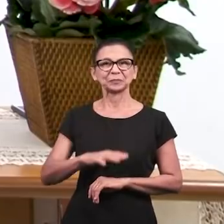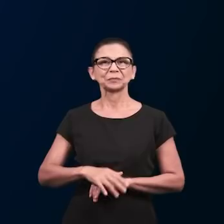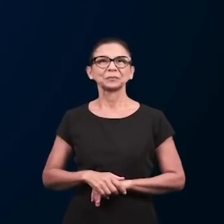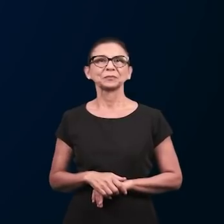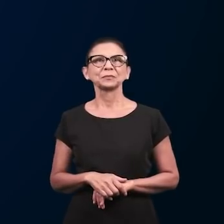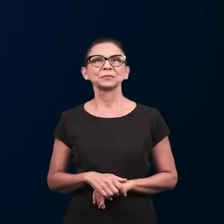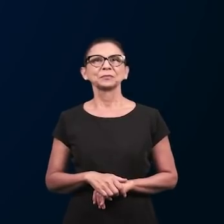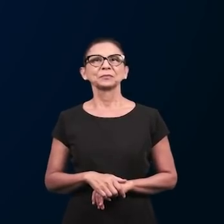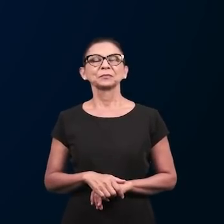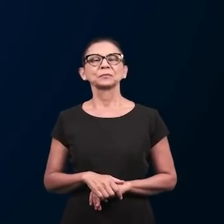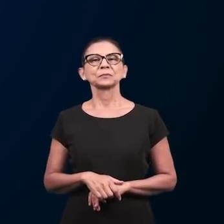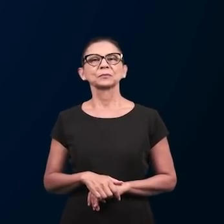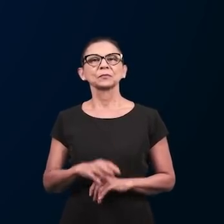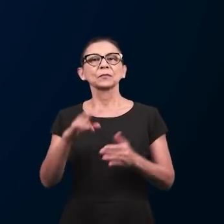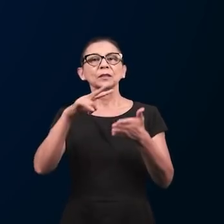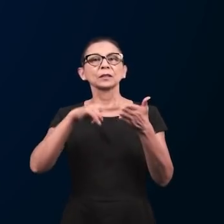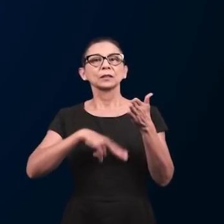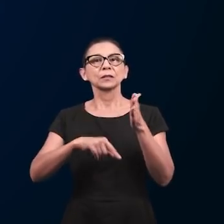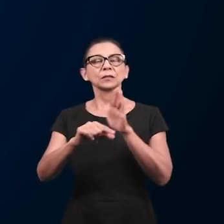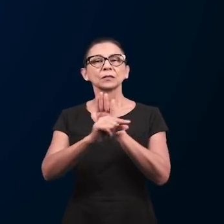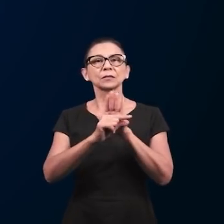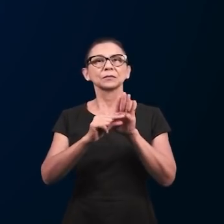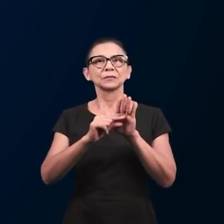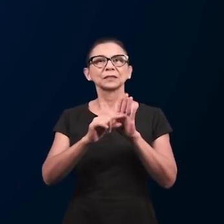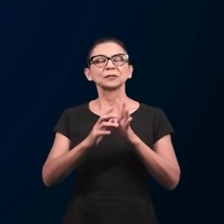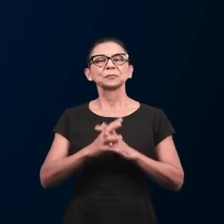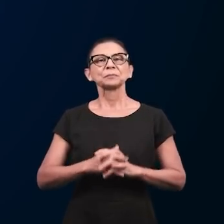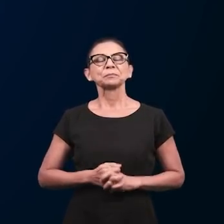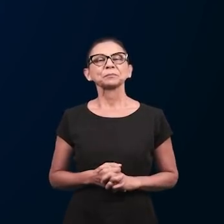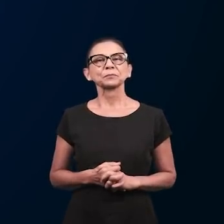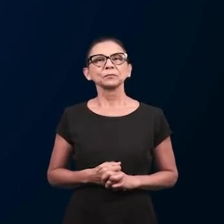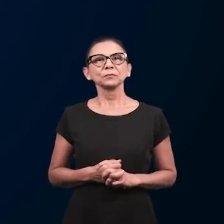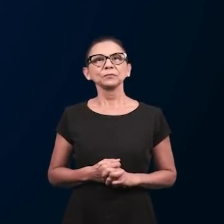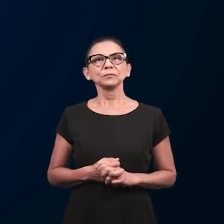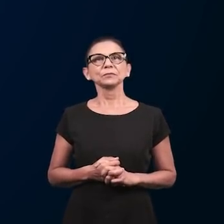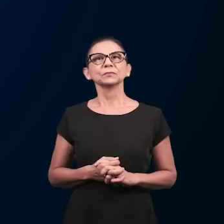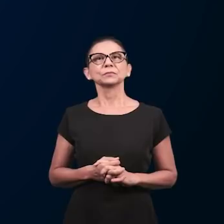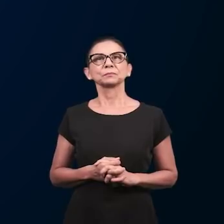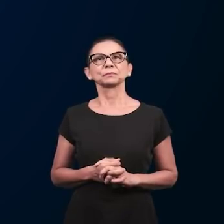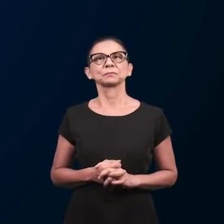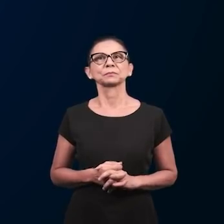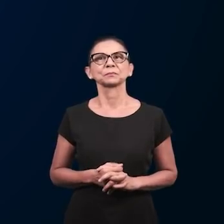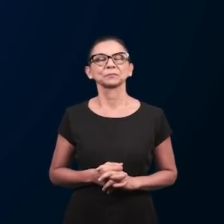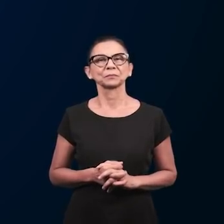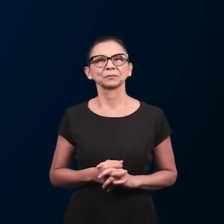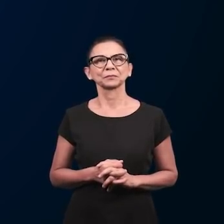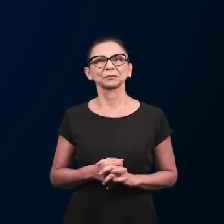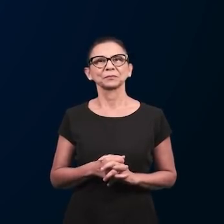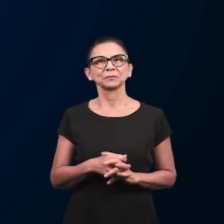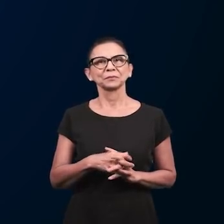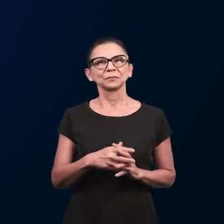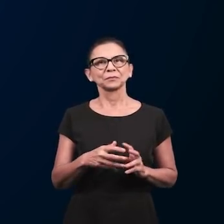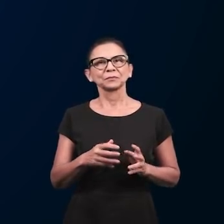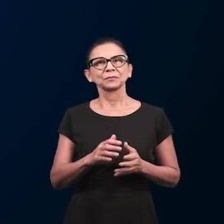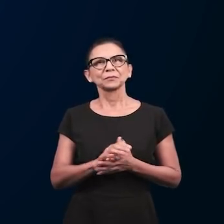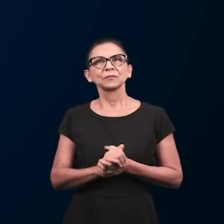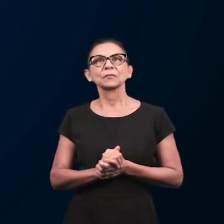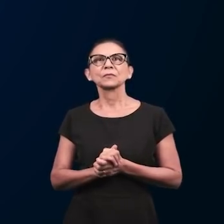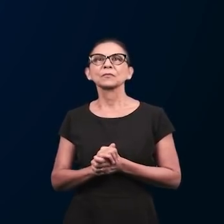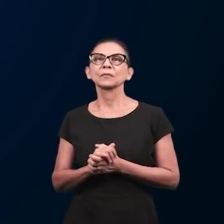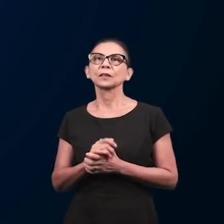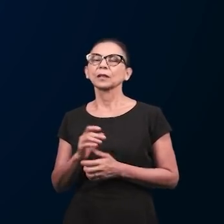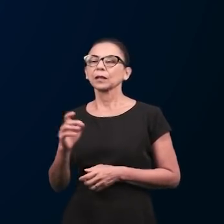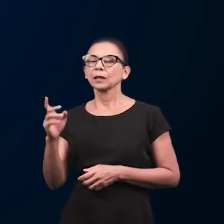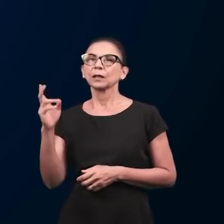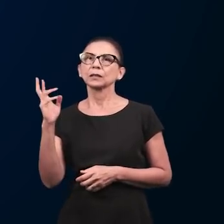atenção. Eu vou começar a ler a partir do versículo 11, que diz assim: Ele respondendo,